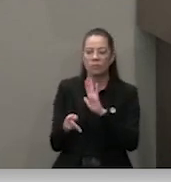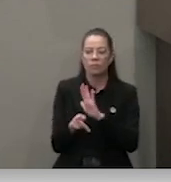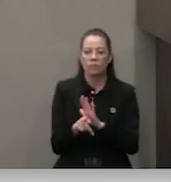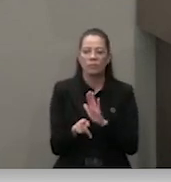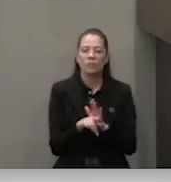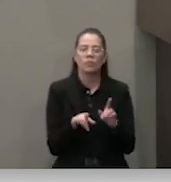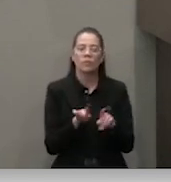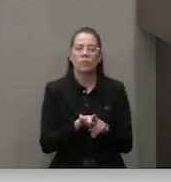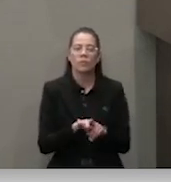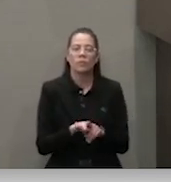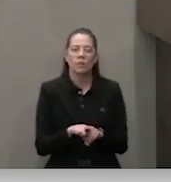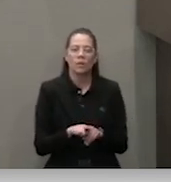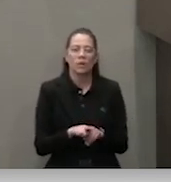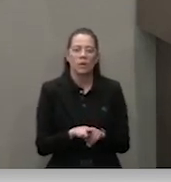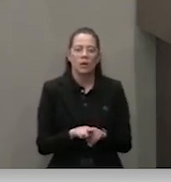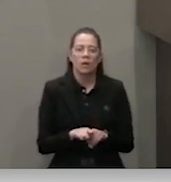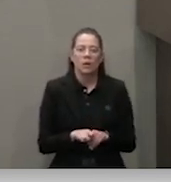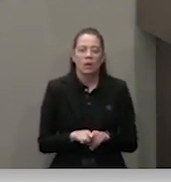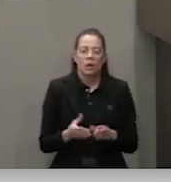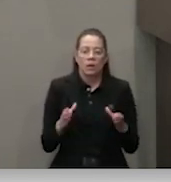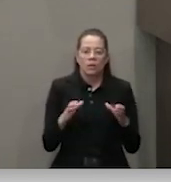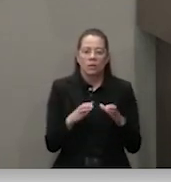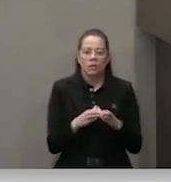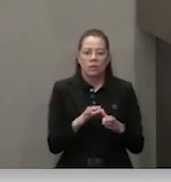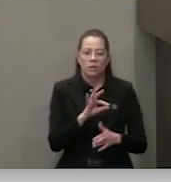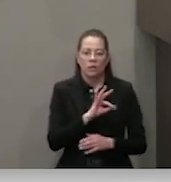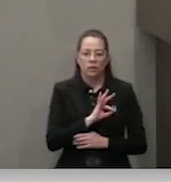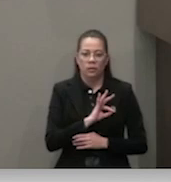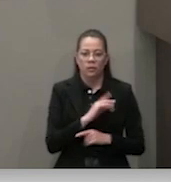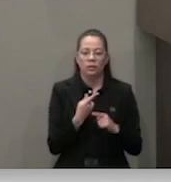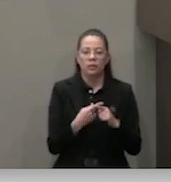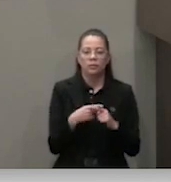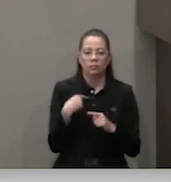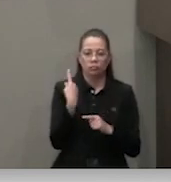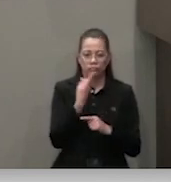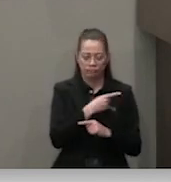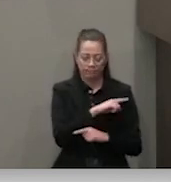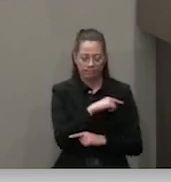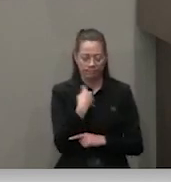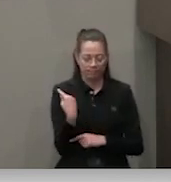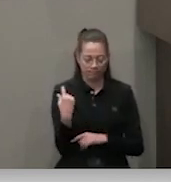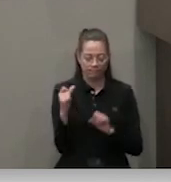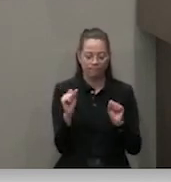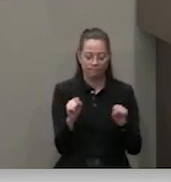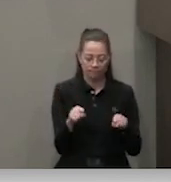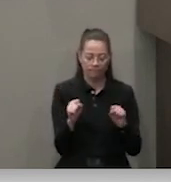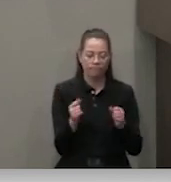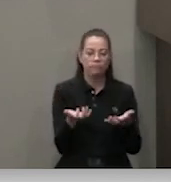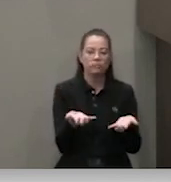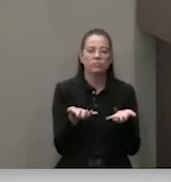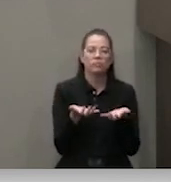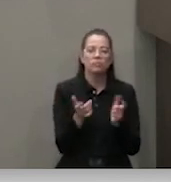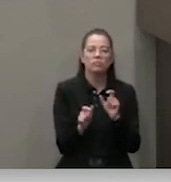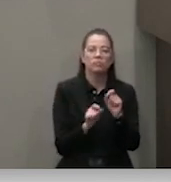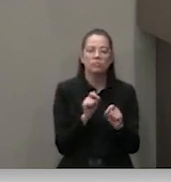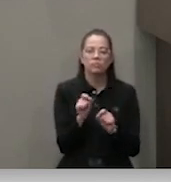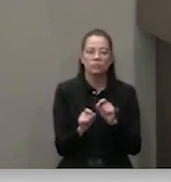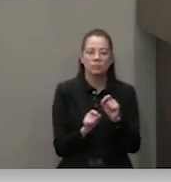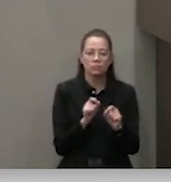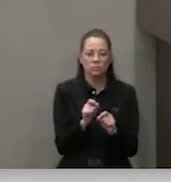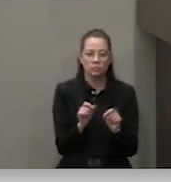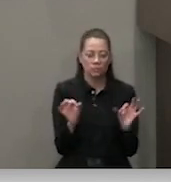idades e com a tropa Pois realmente estamos atrasados perante a isso e queremos que